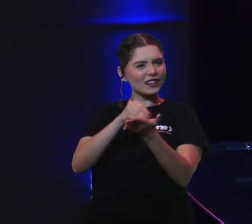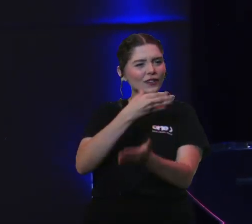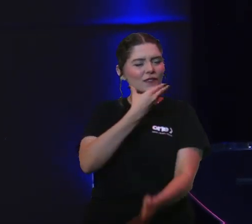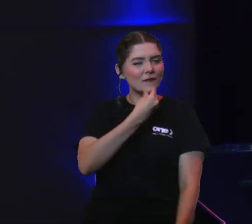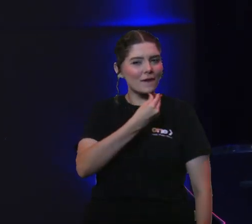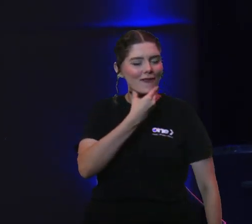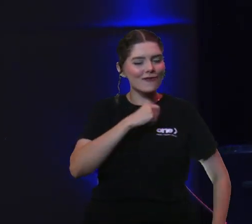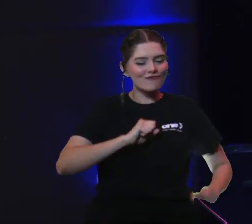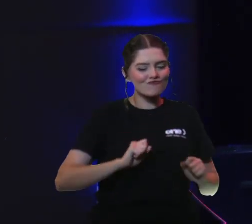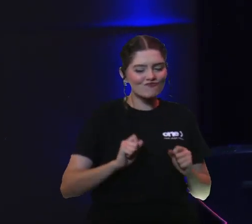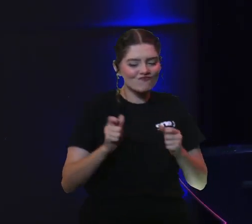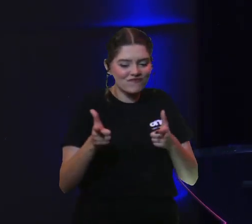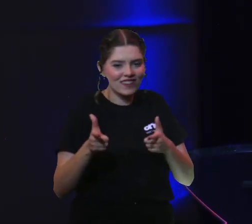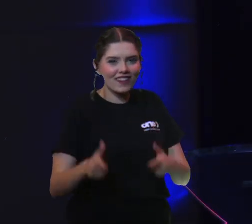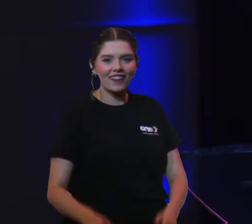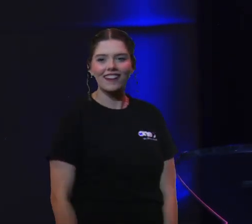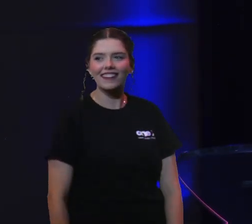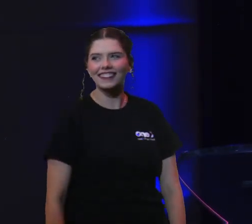Deus aí, não?